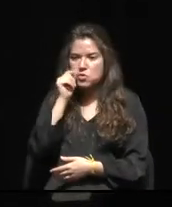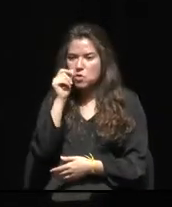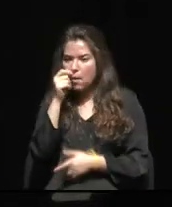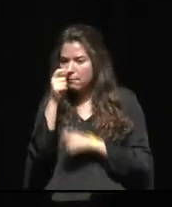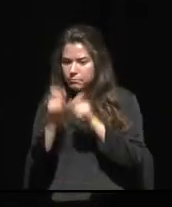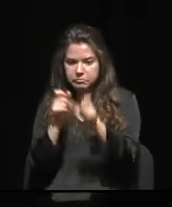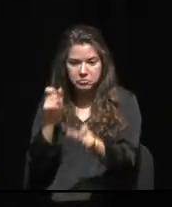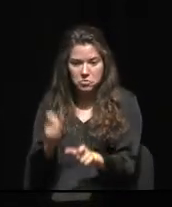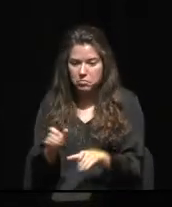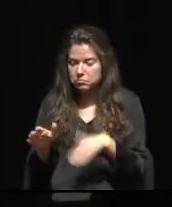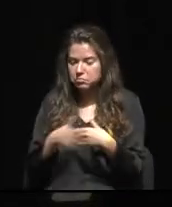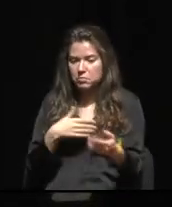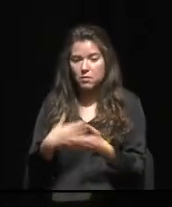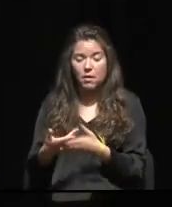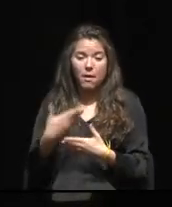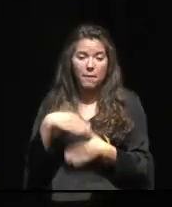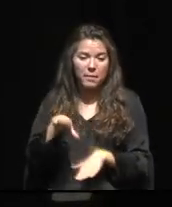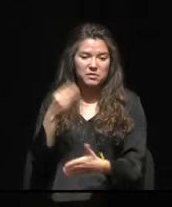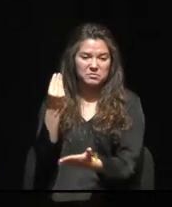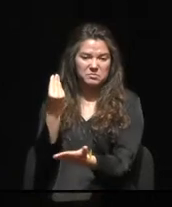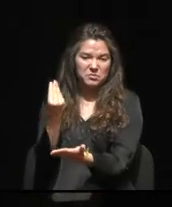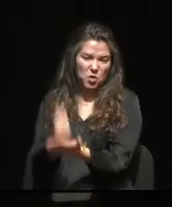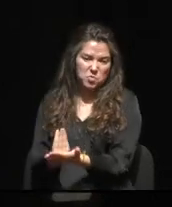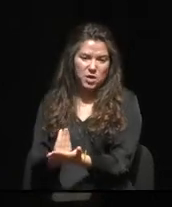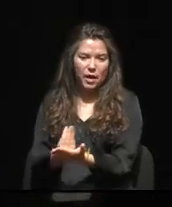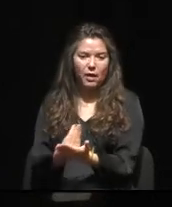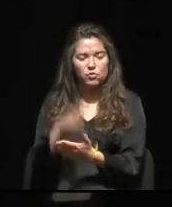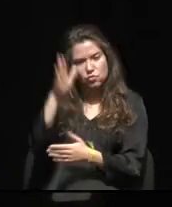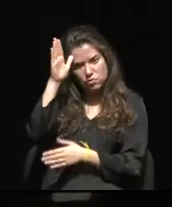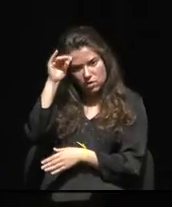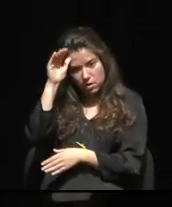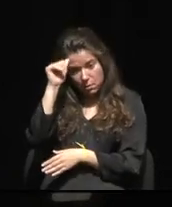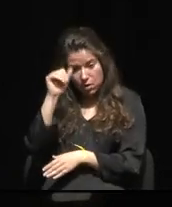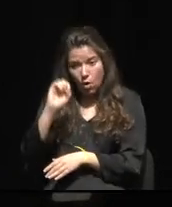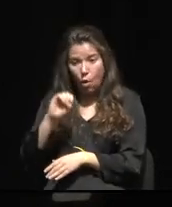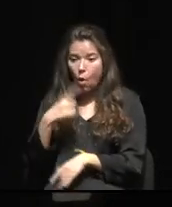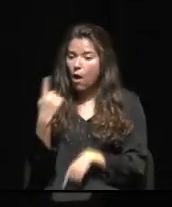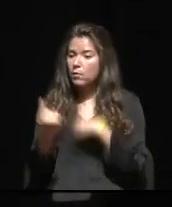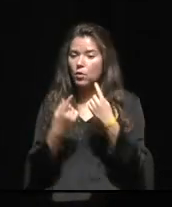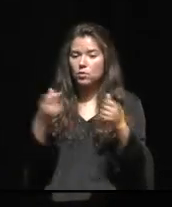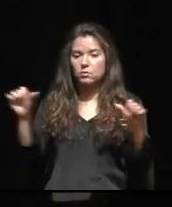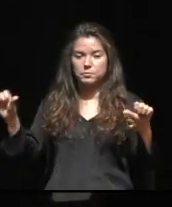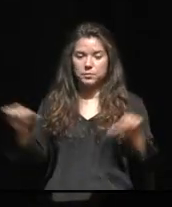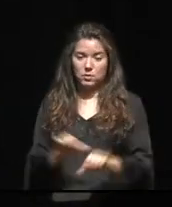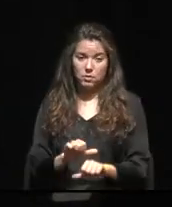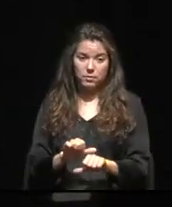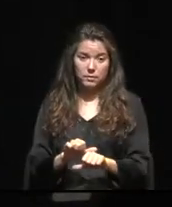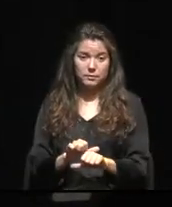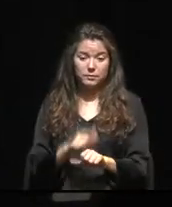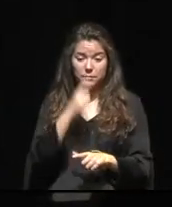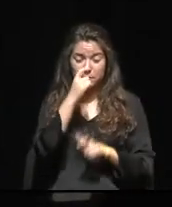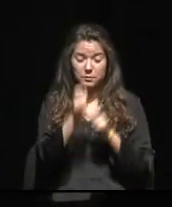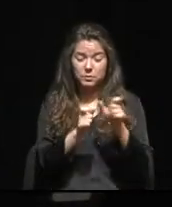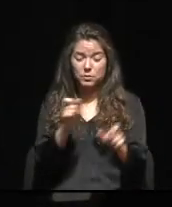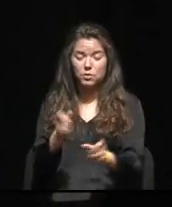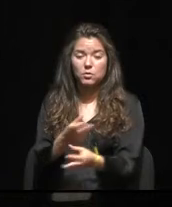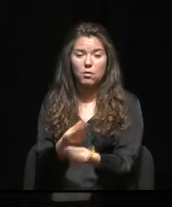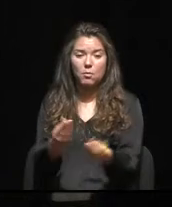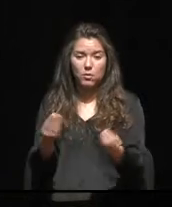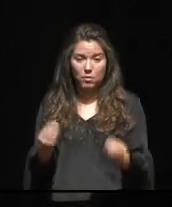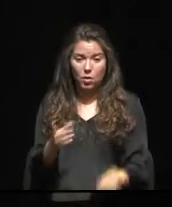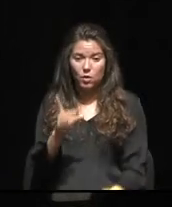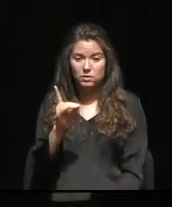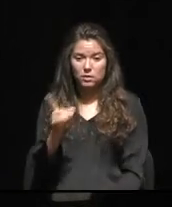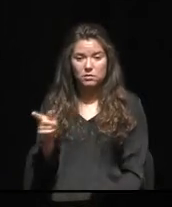ou pessoas mas sim objetos animais ou mesmo Algo pior muitas destas pessoas estão há